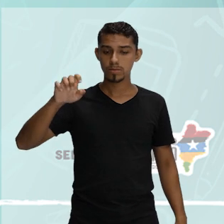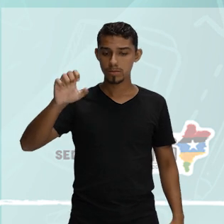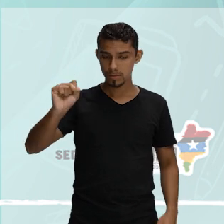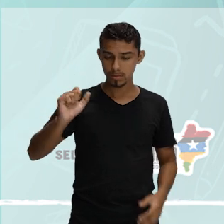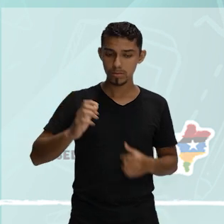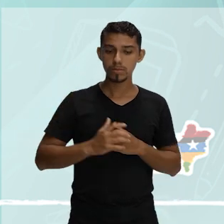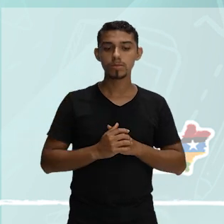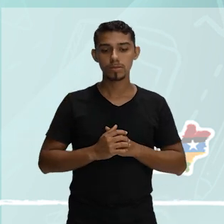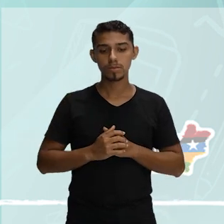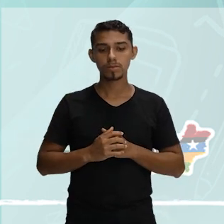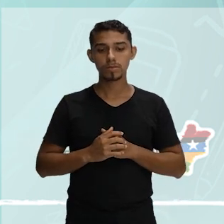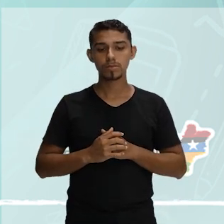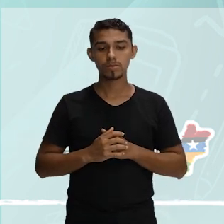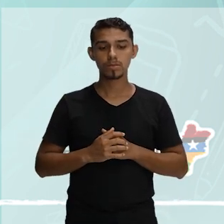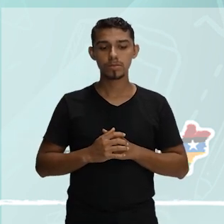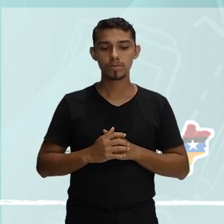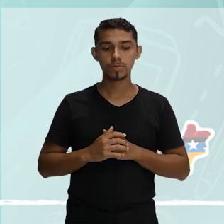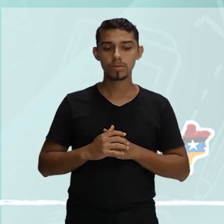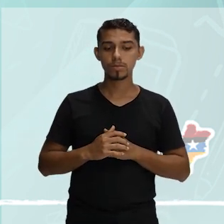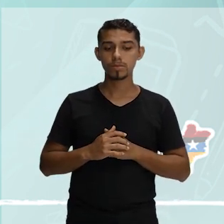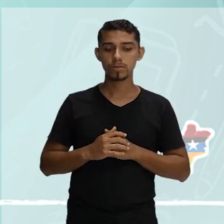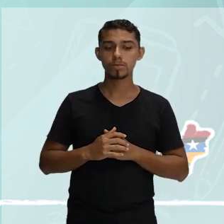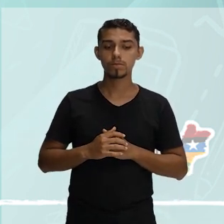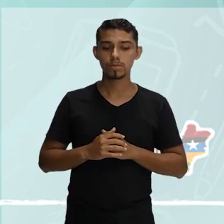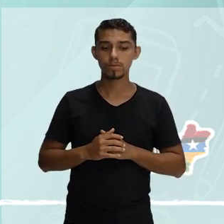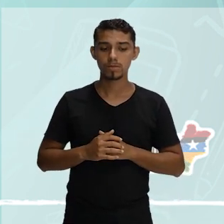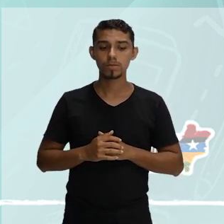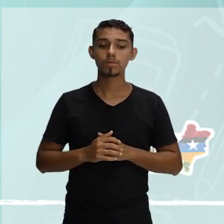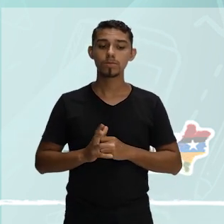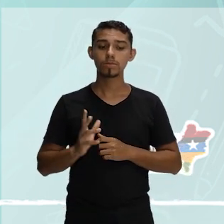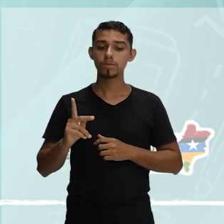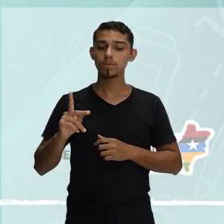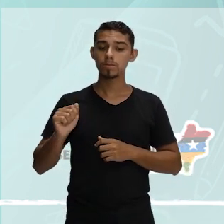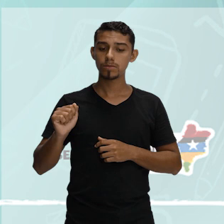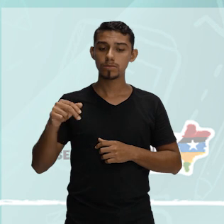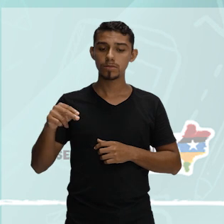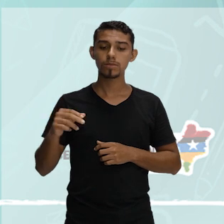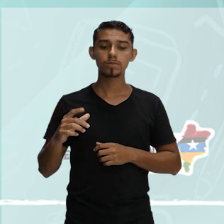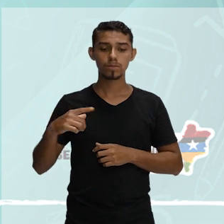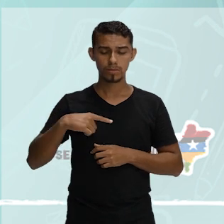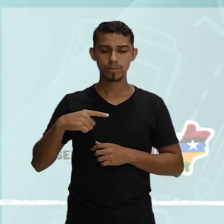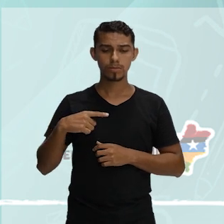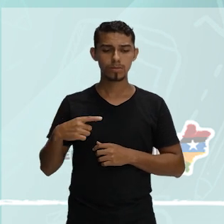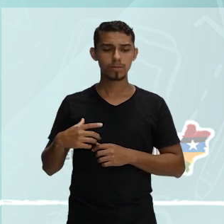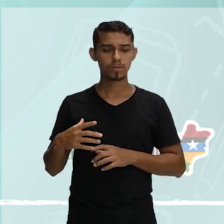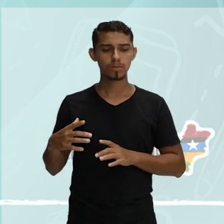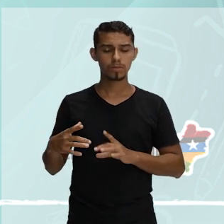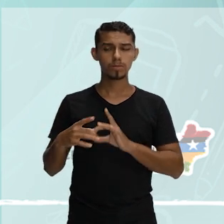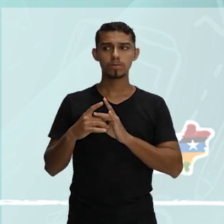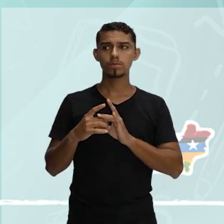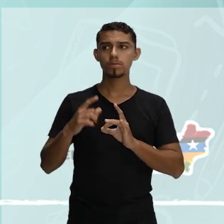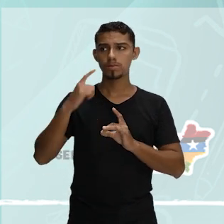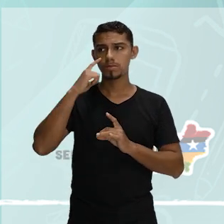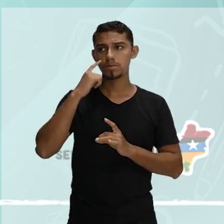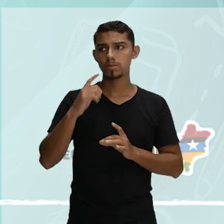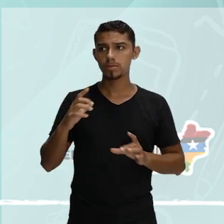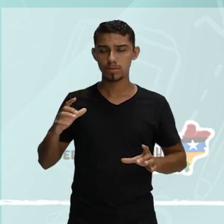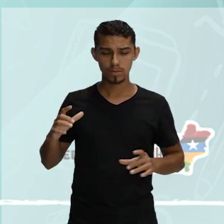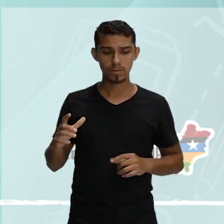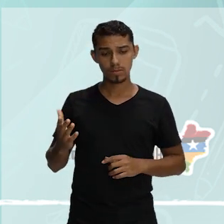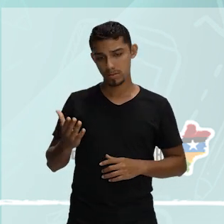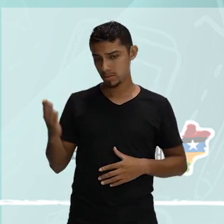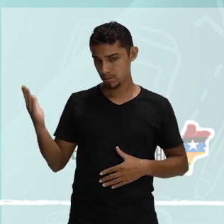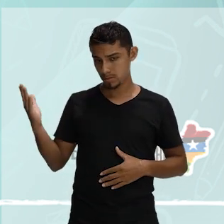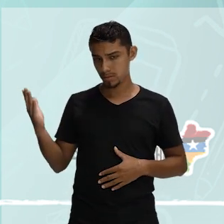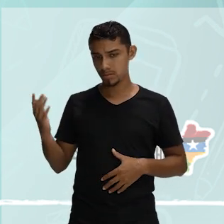e chimpanzés, que no caso é esse indivíduo aqui, possuem um ancestral comum. Homens, gibões e chimpanzés, que são